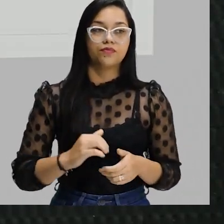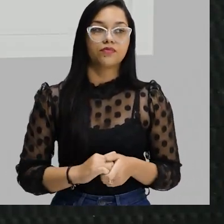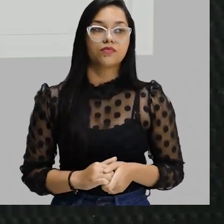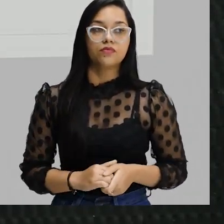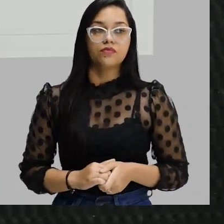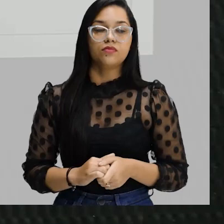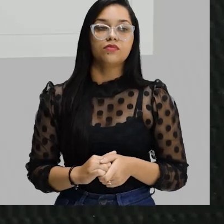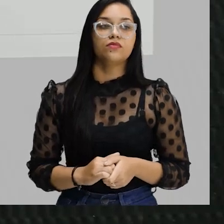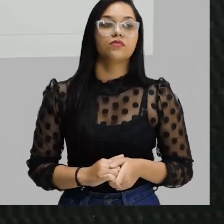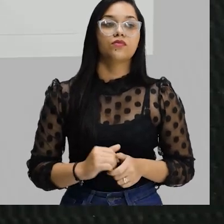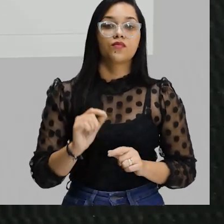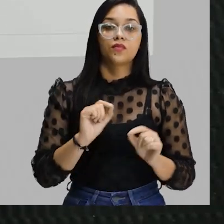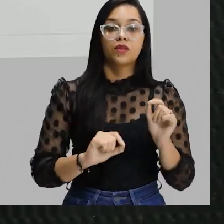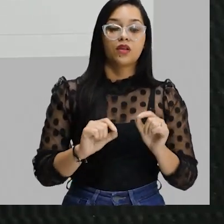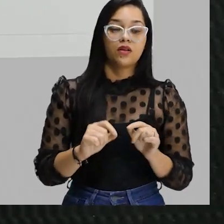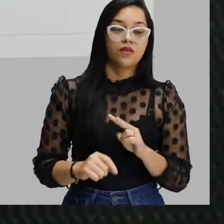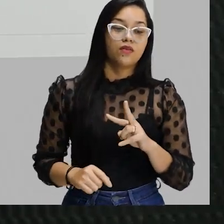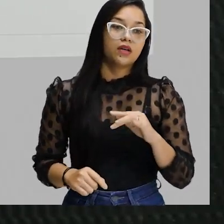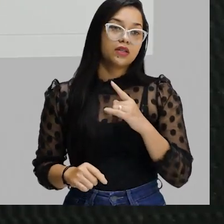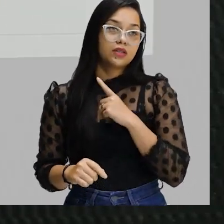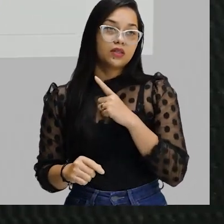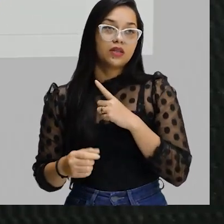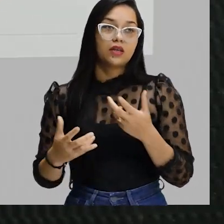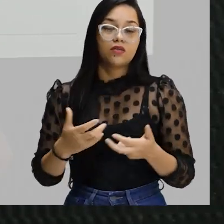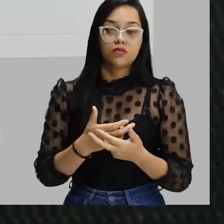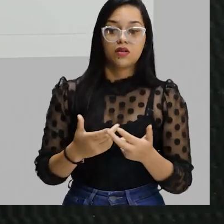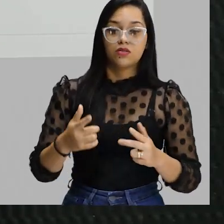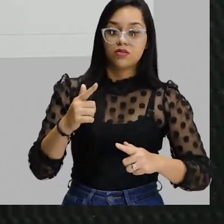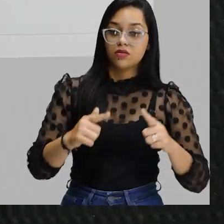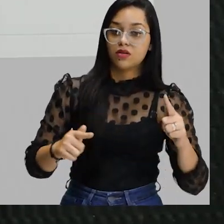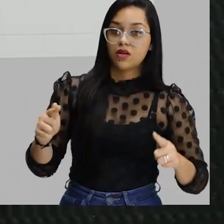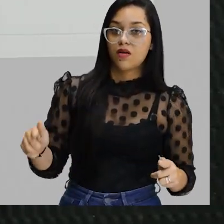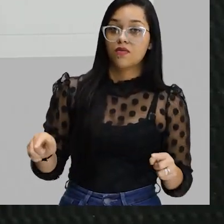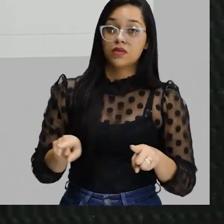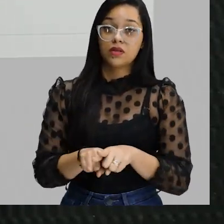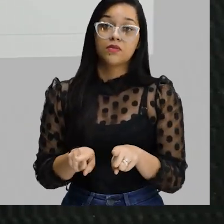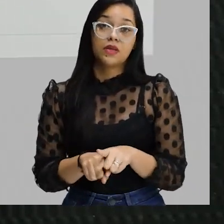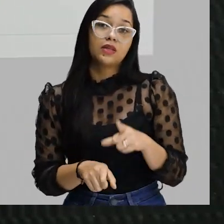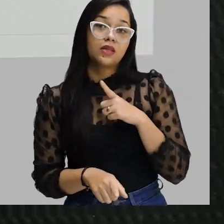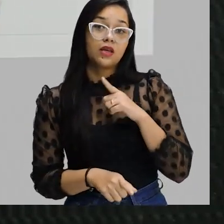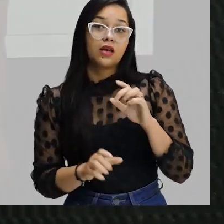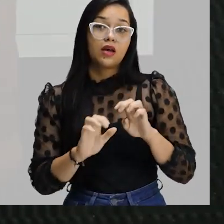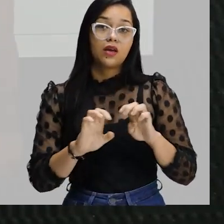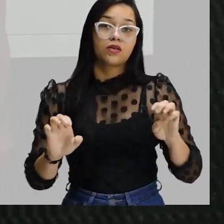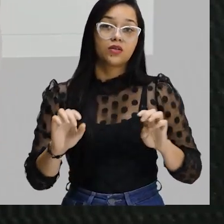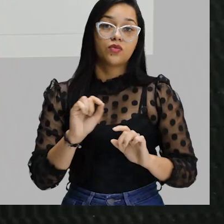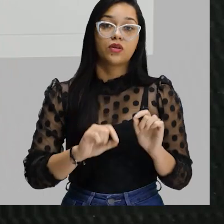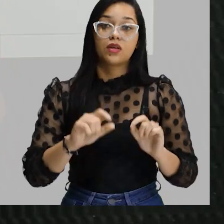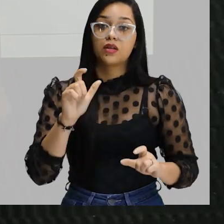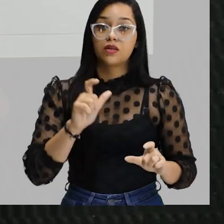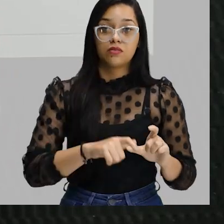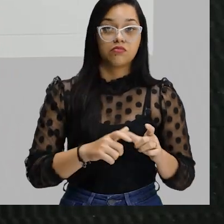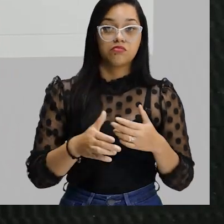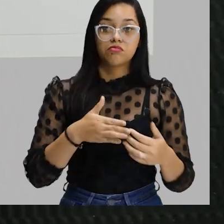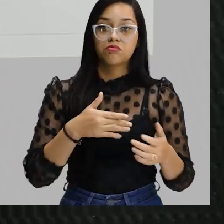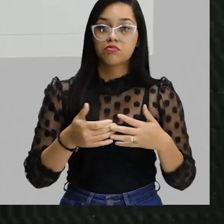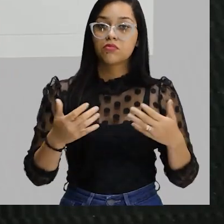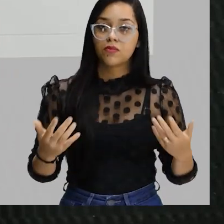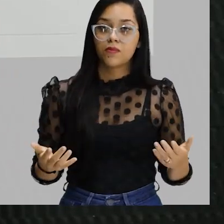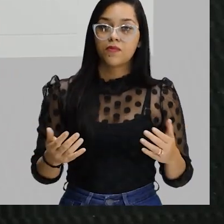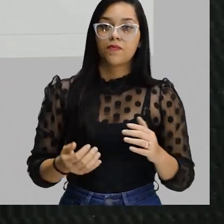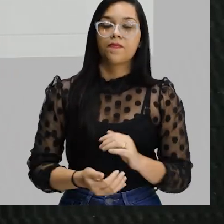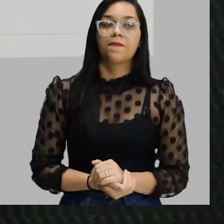Essas funções, logicamente que ela vai trazer consigo os gráficos da função e nós temos a equação que ela é independente do tempo. Tá